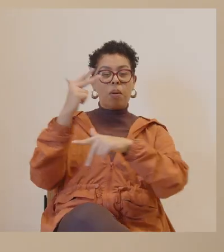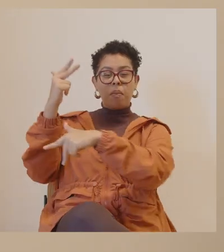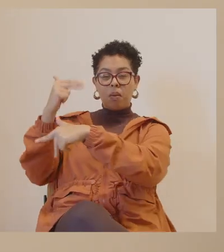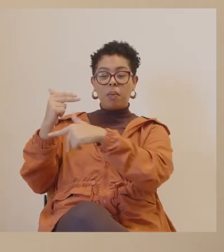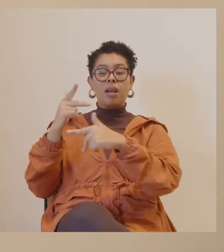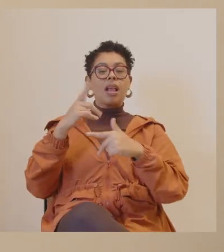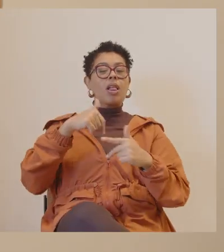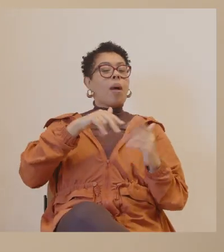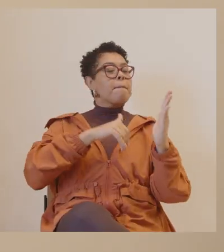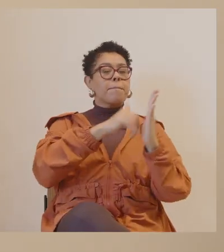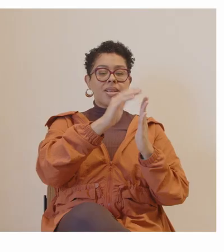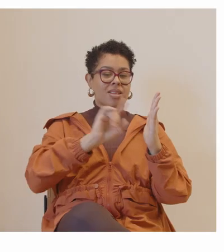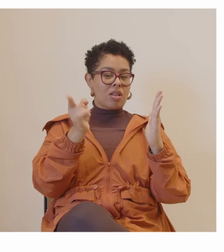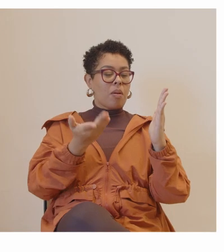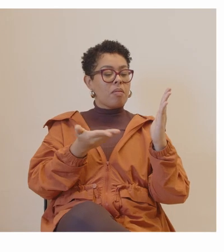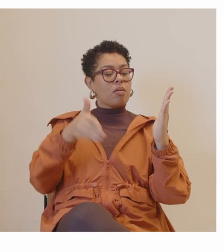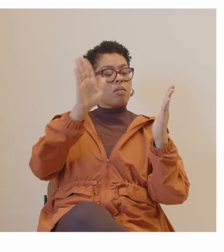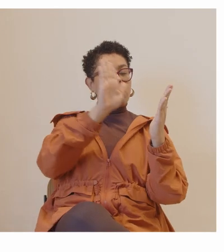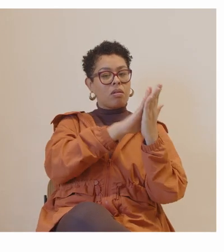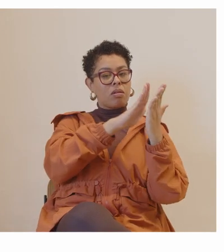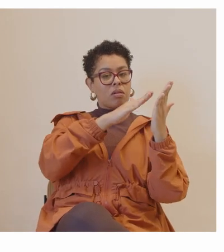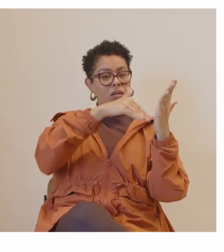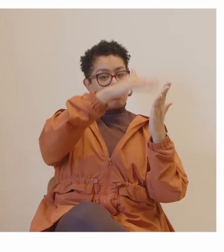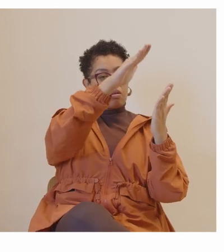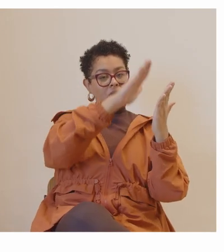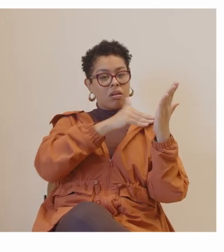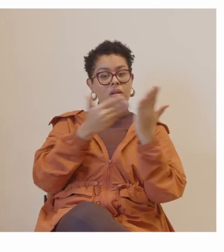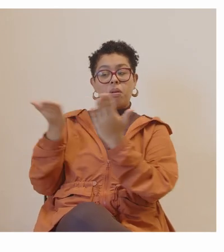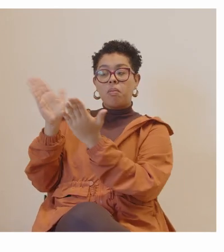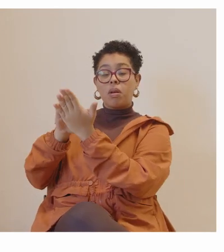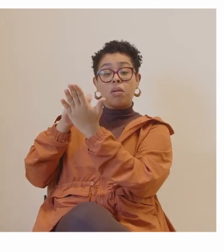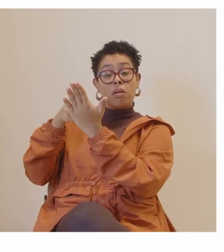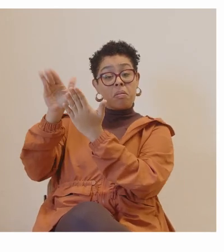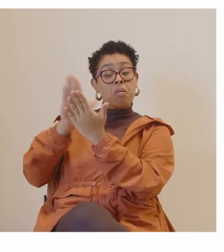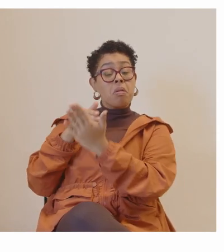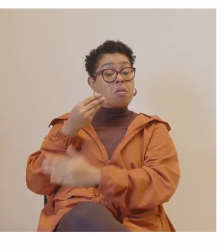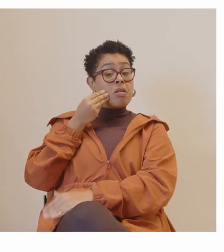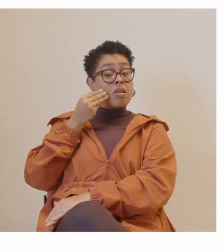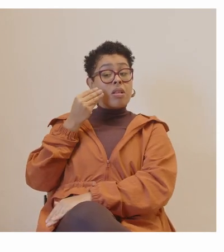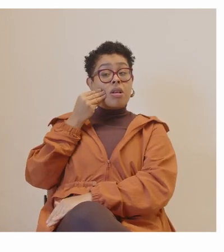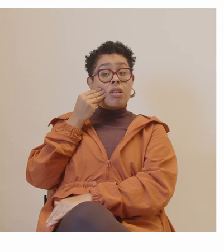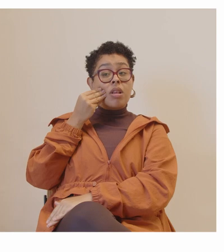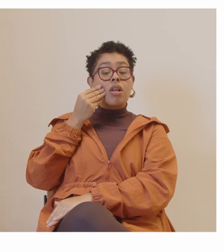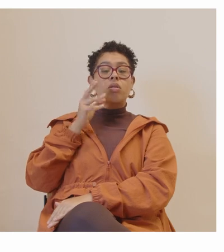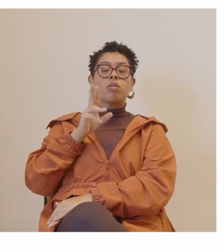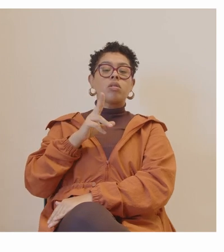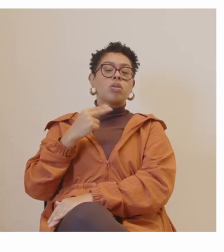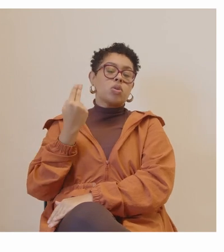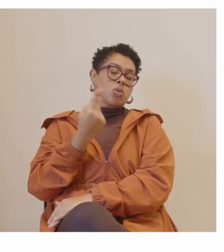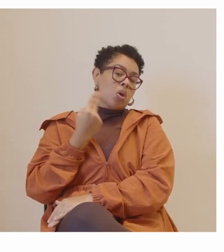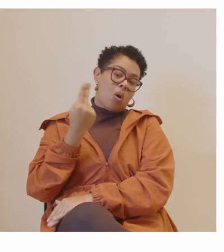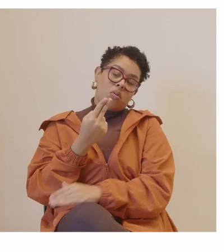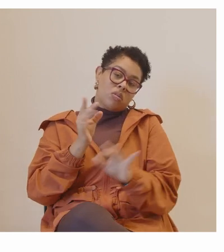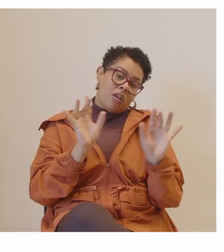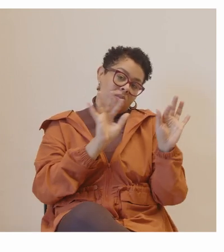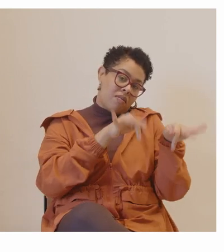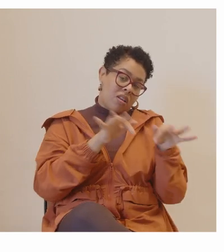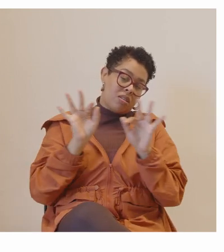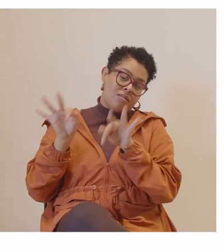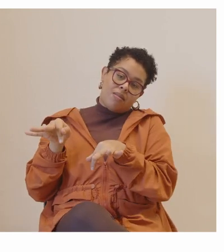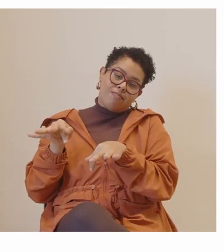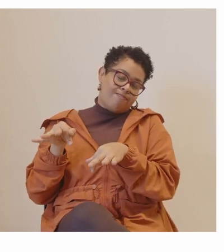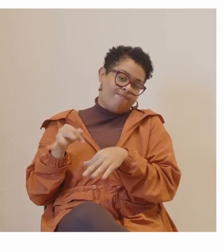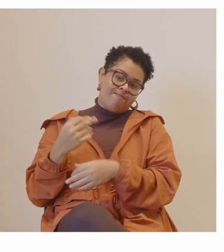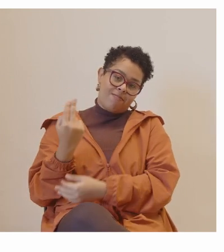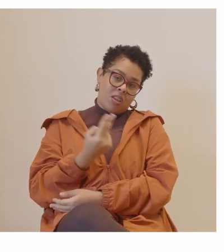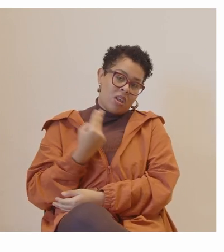espátula, né? Então, ele começa a tentar fazer isso. Ele não consegue terminar a pintura como ele quer,